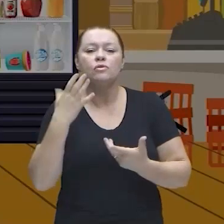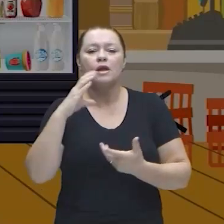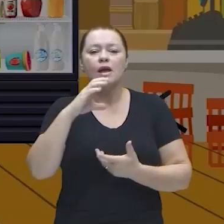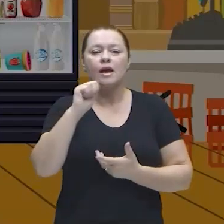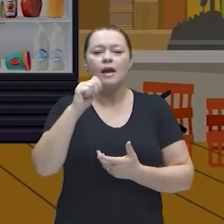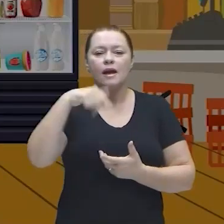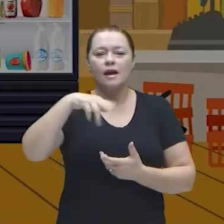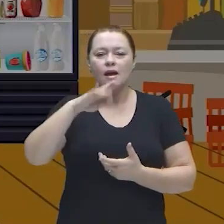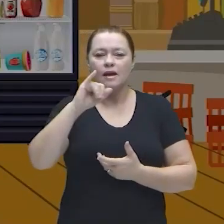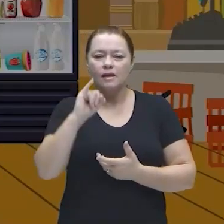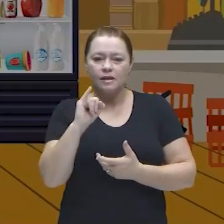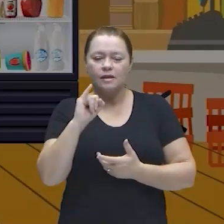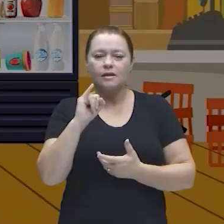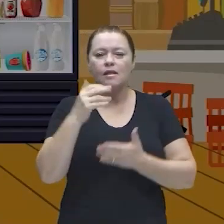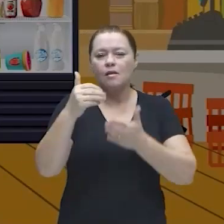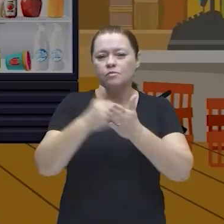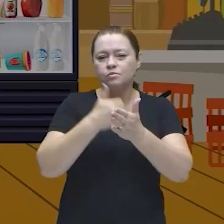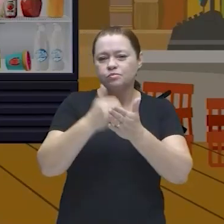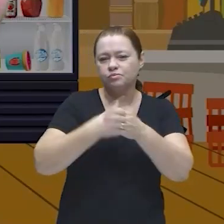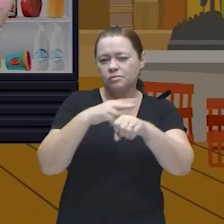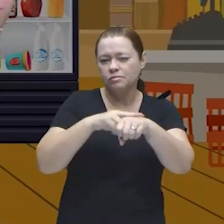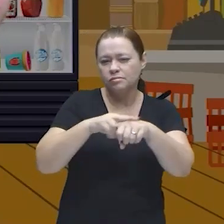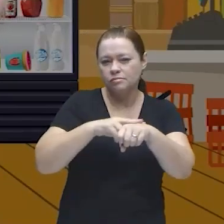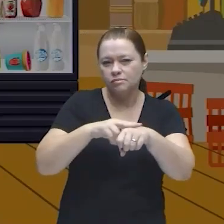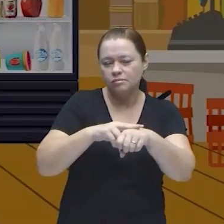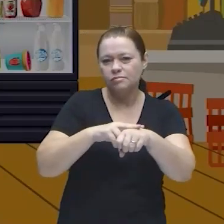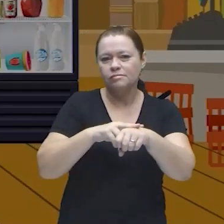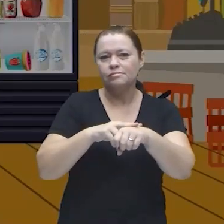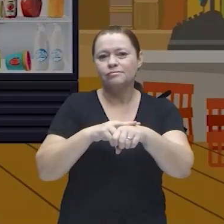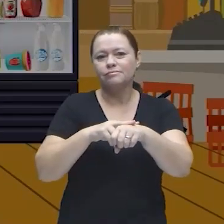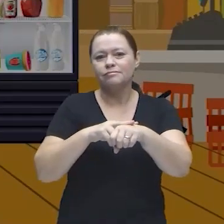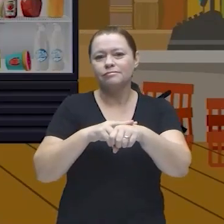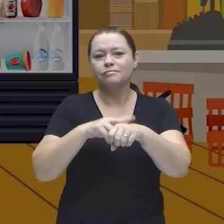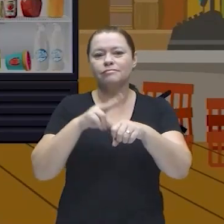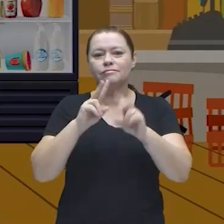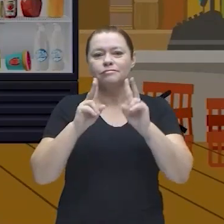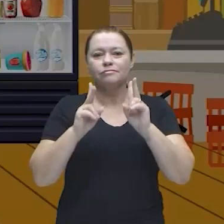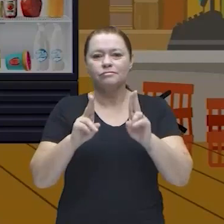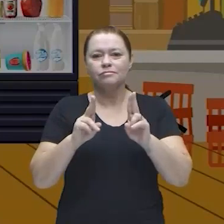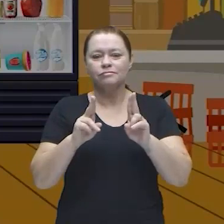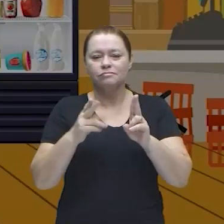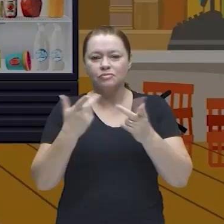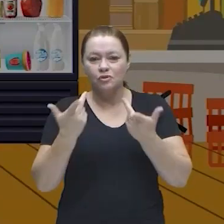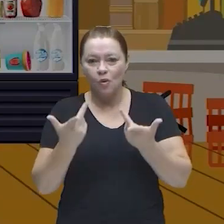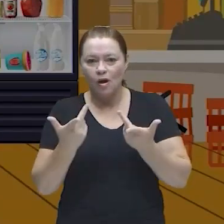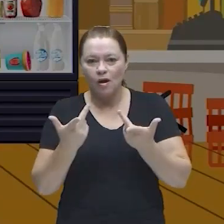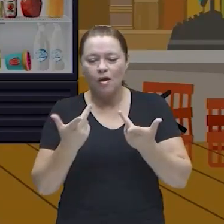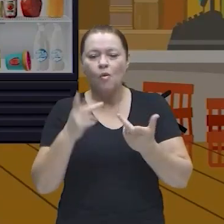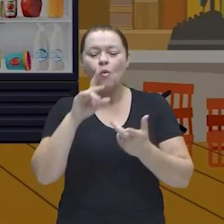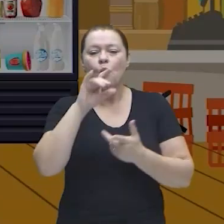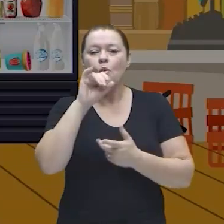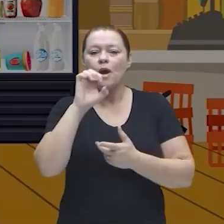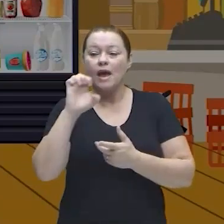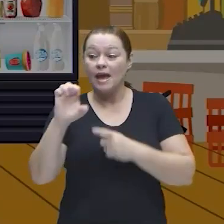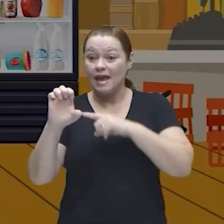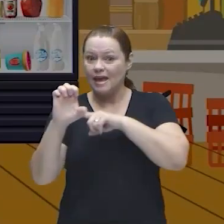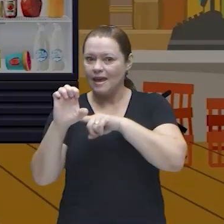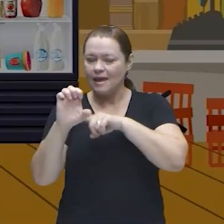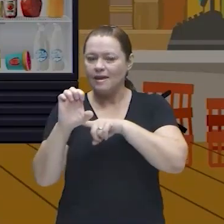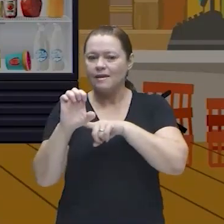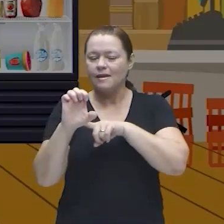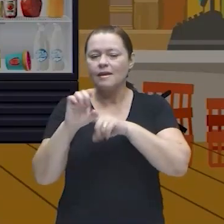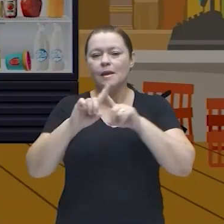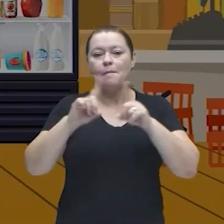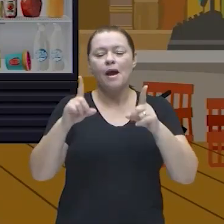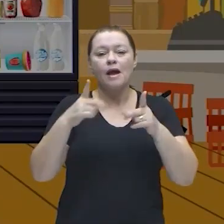caqui, abacate, abacate e buriti. Todos com a vogal E, com o